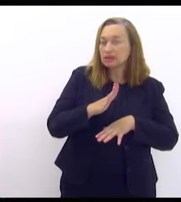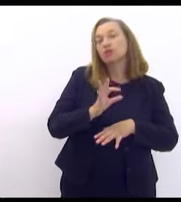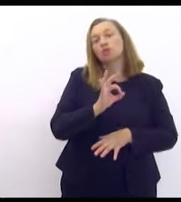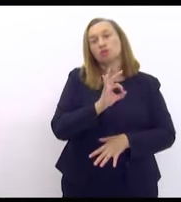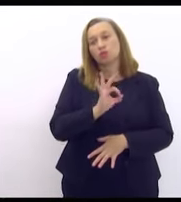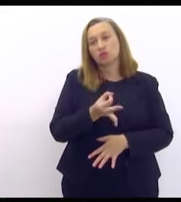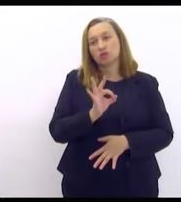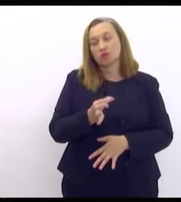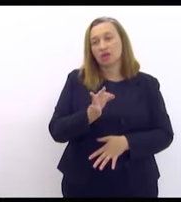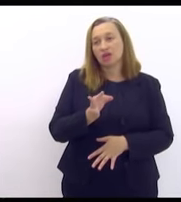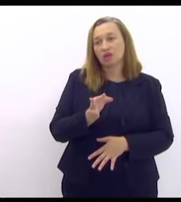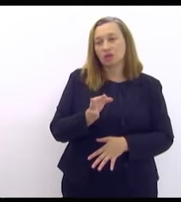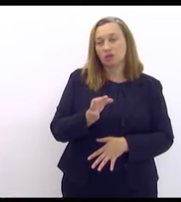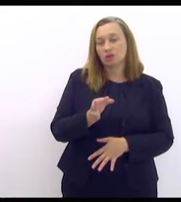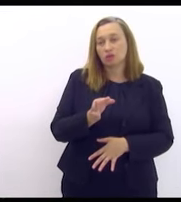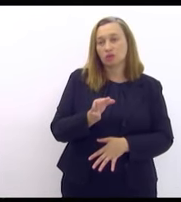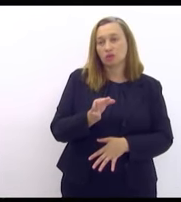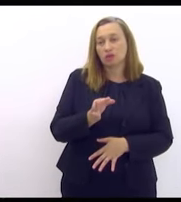certo,